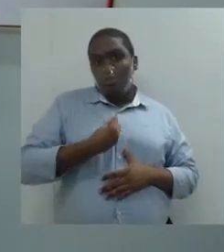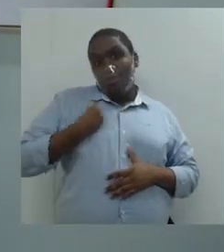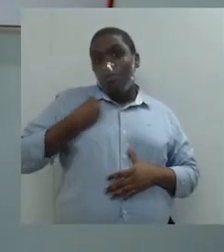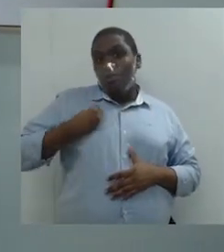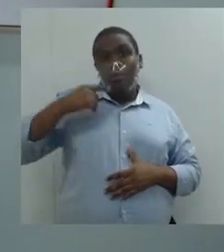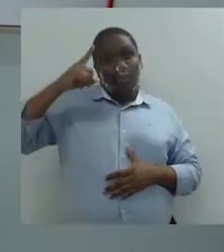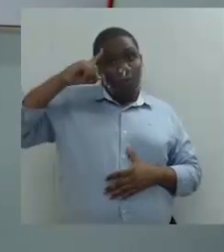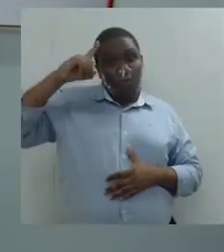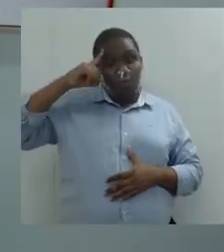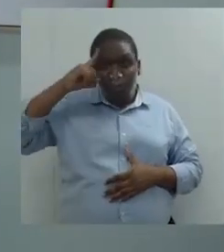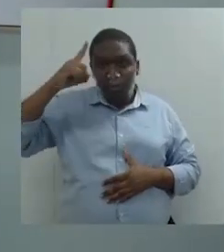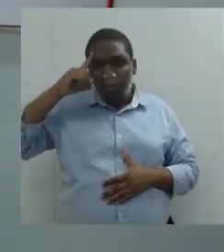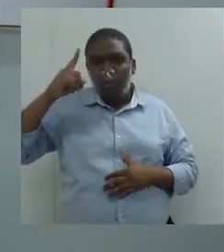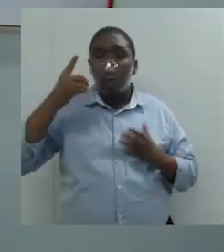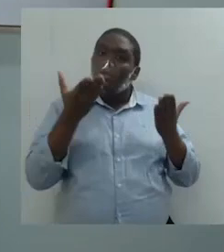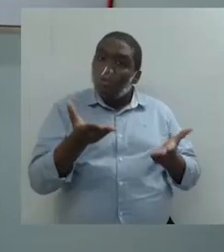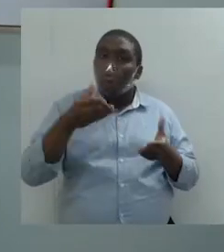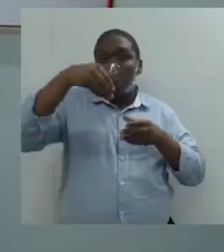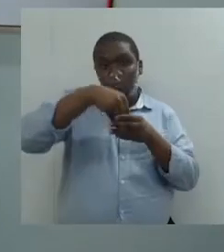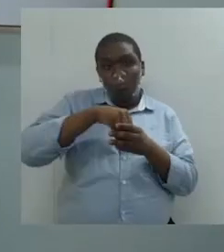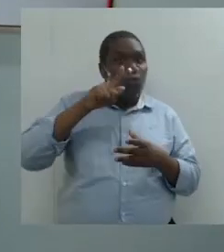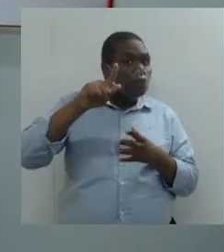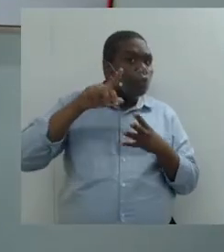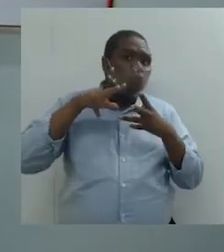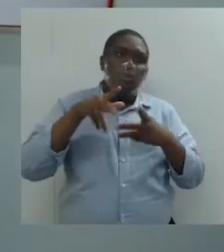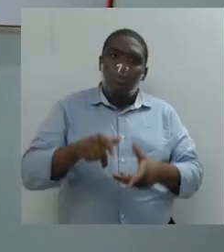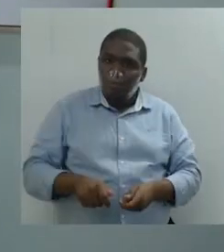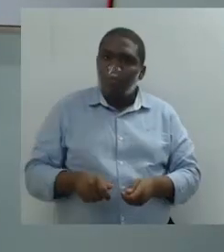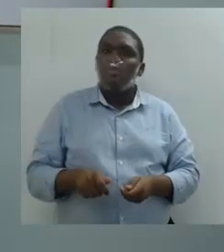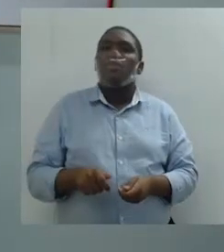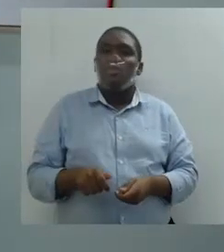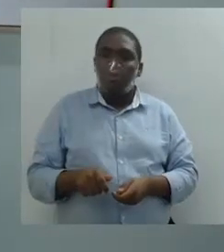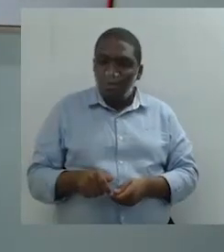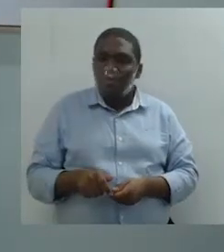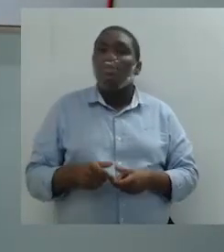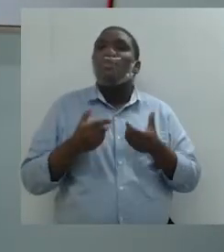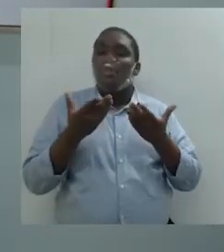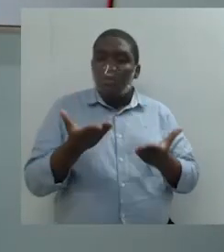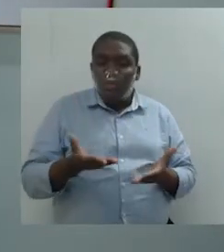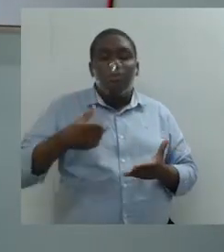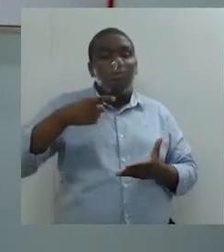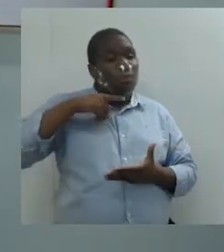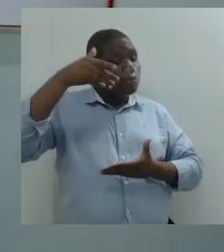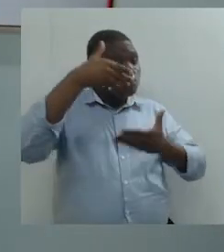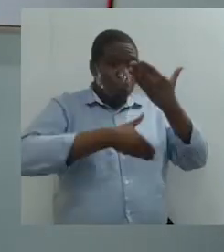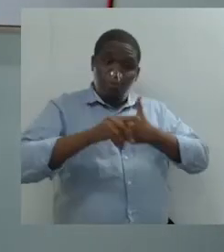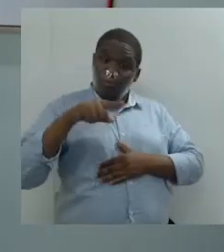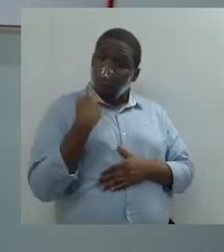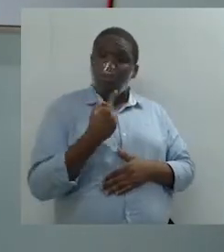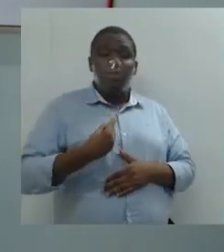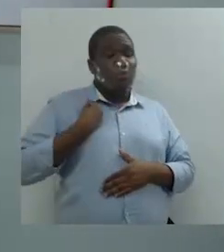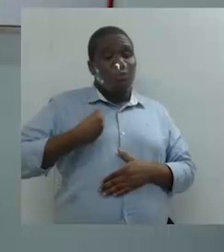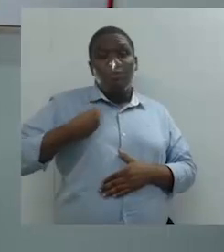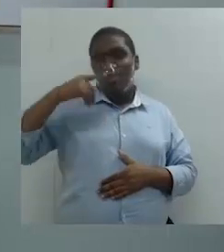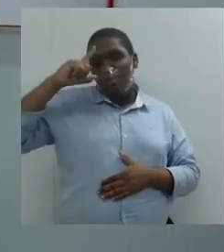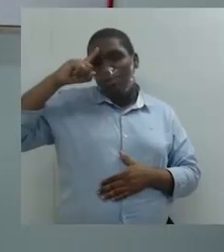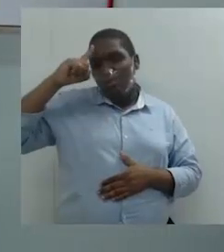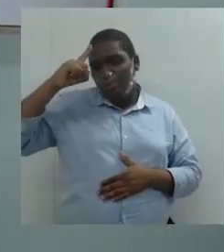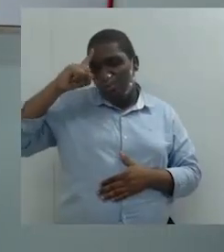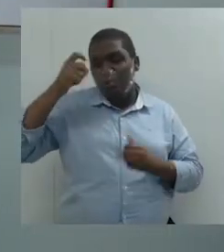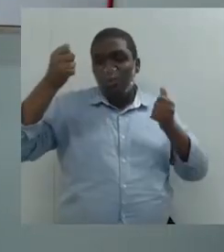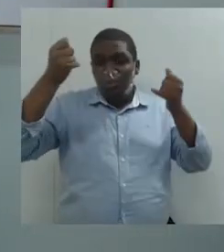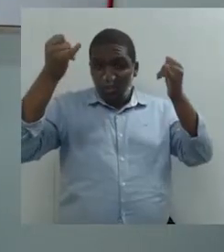dia. E essa é a geografia. A geografia, ela faz parte do nosso dia a dia. E falar